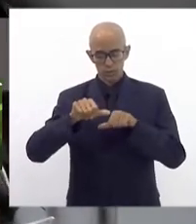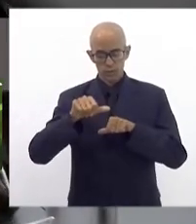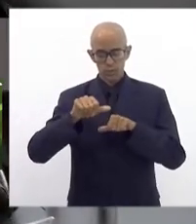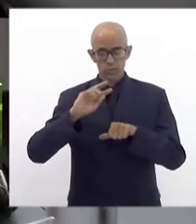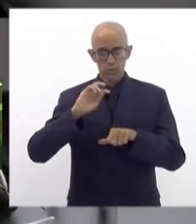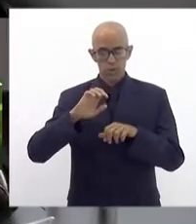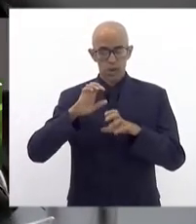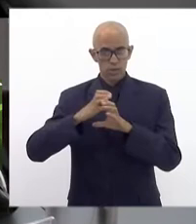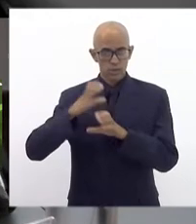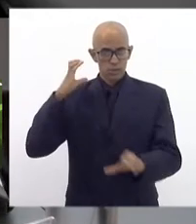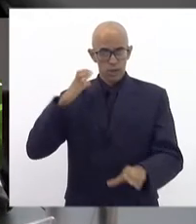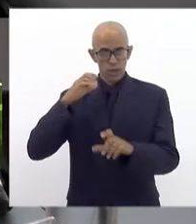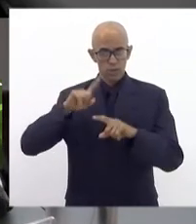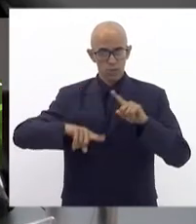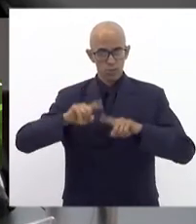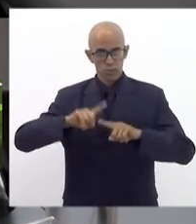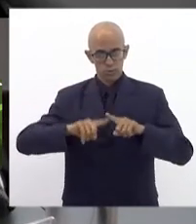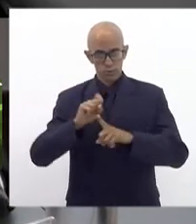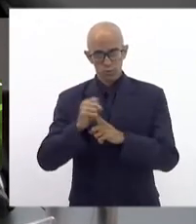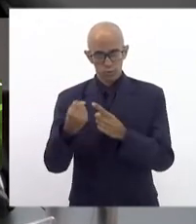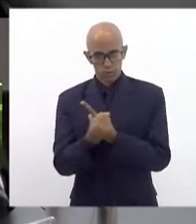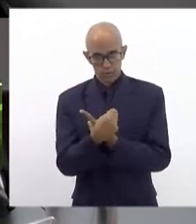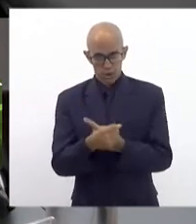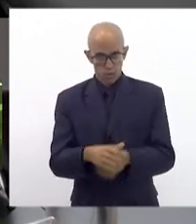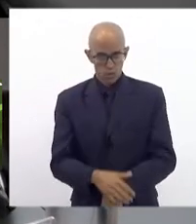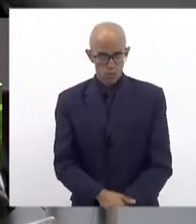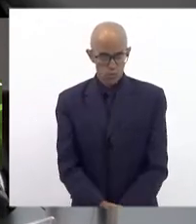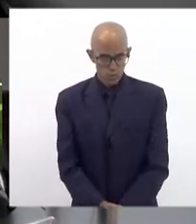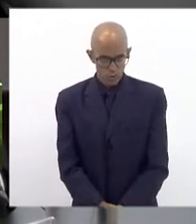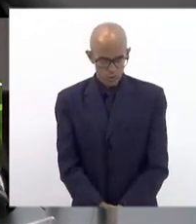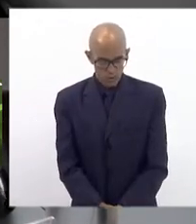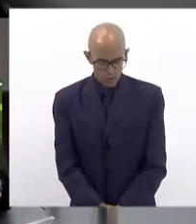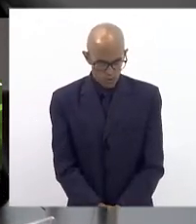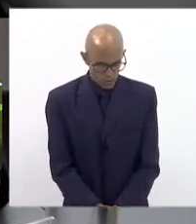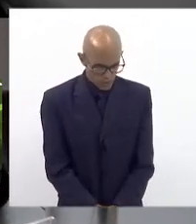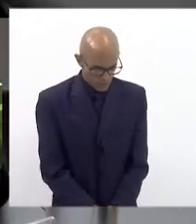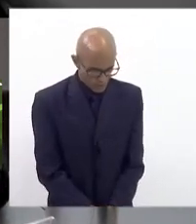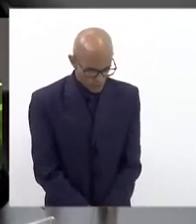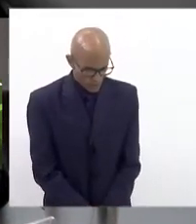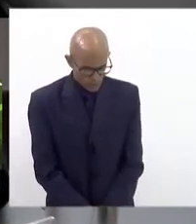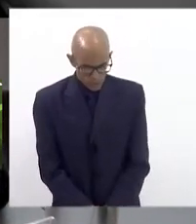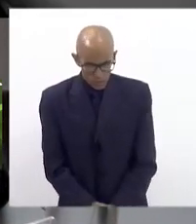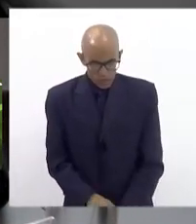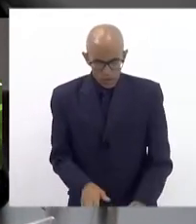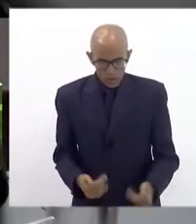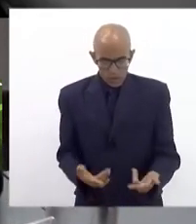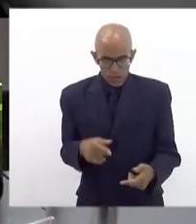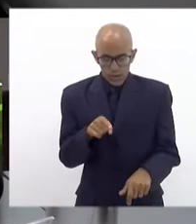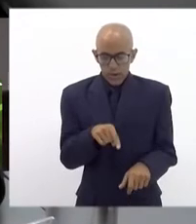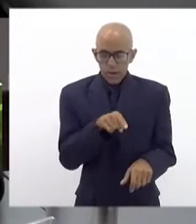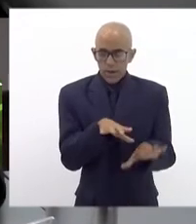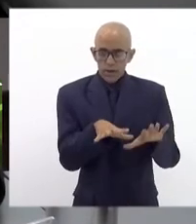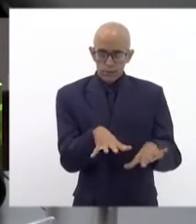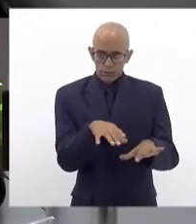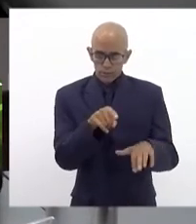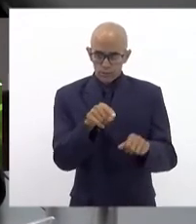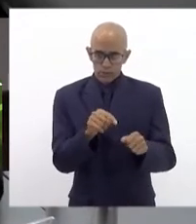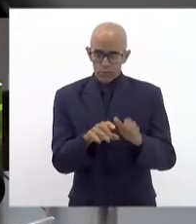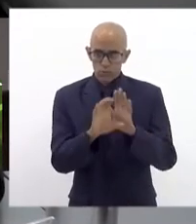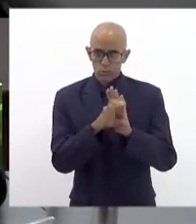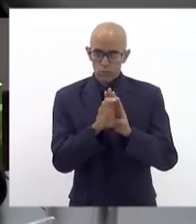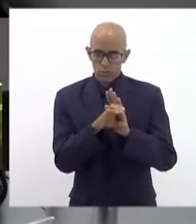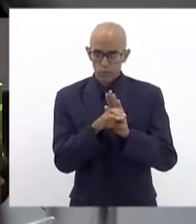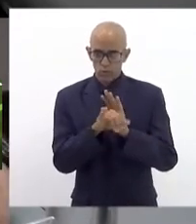a sociedade, né, nesse sentido, de humanidade. Então, essa é a definição que eu coloco da inovação, e por